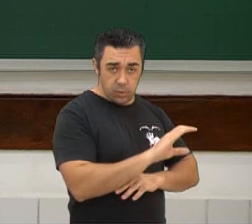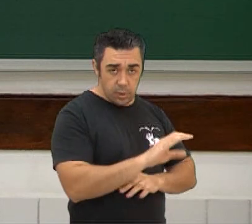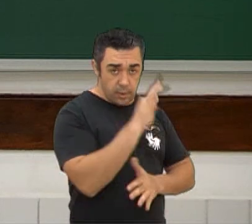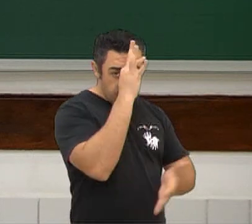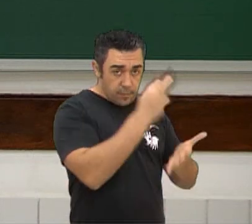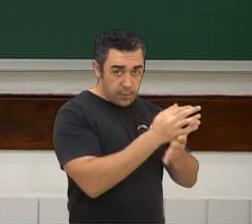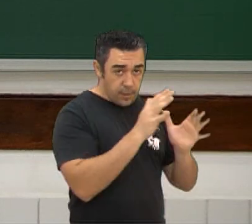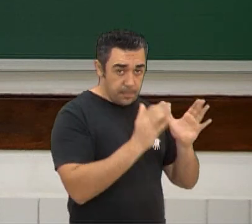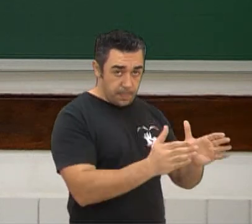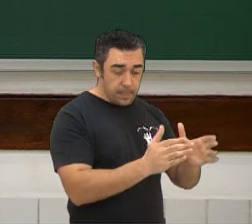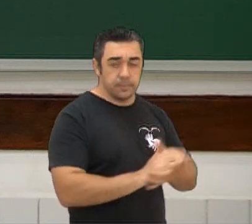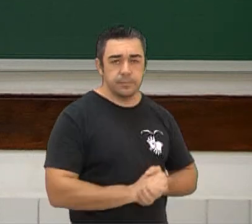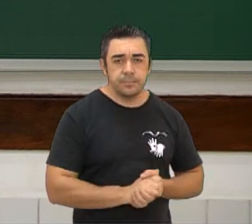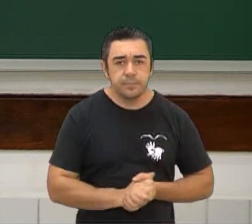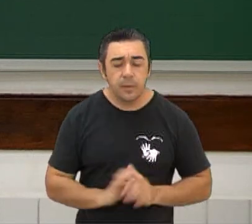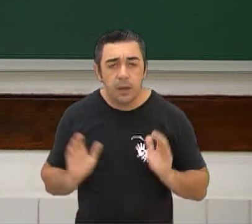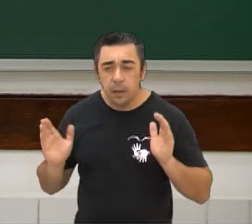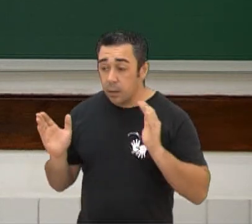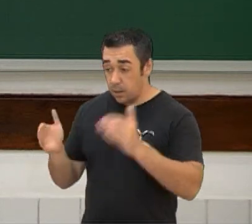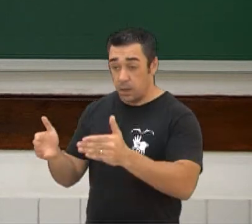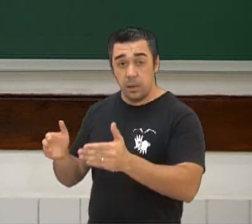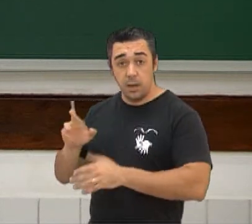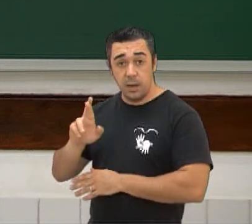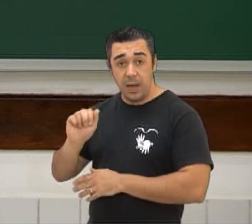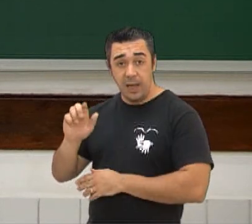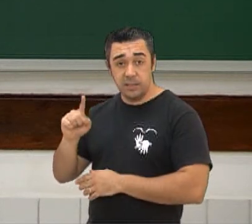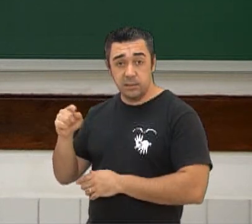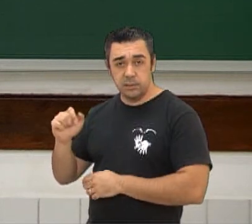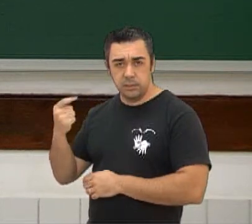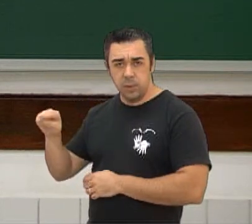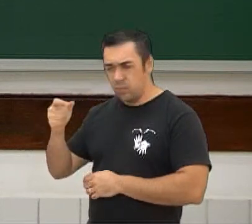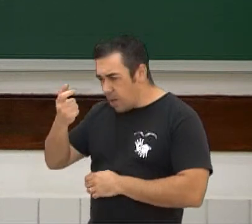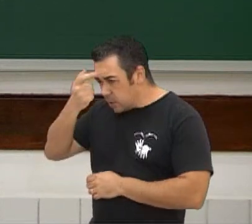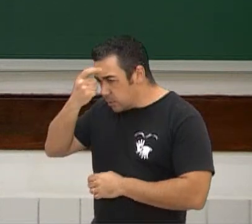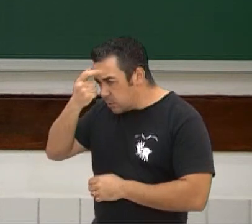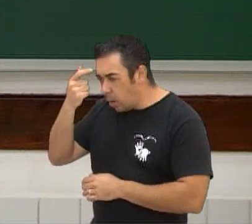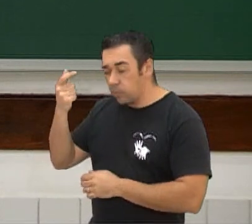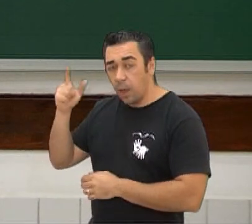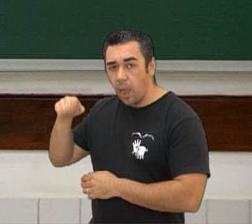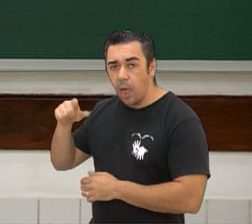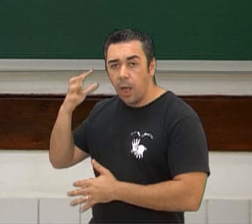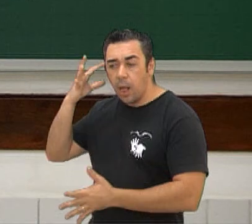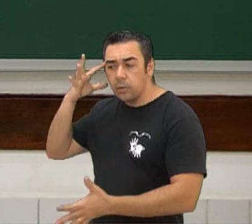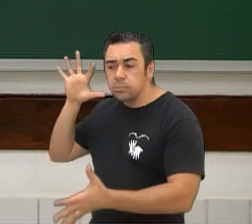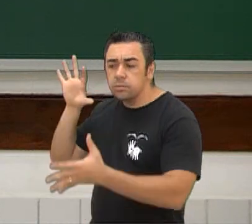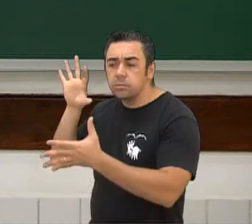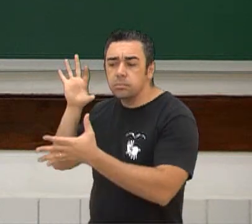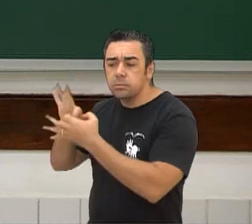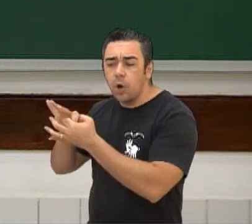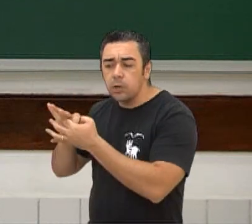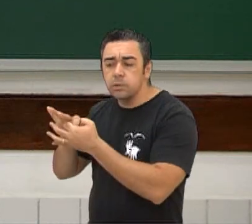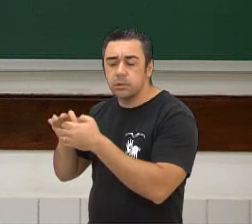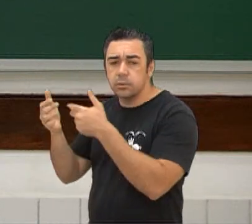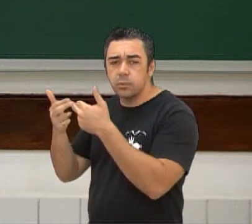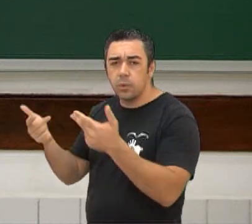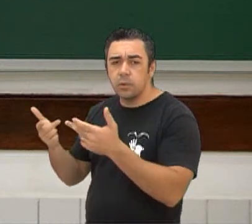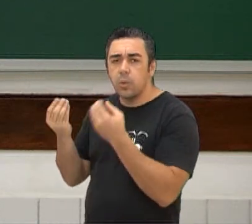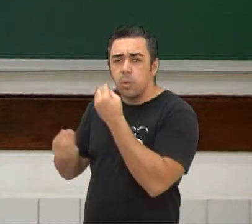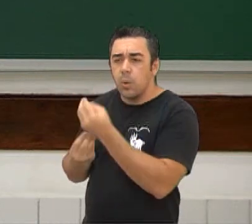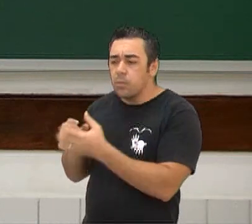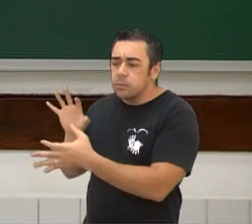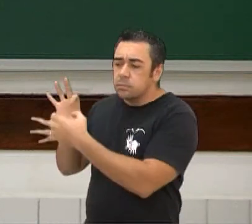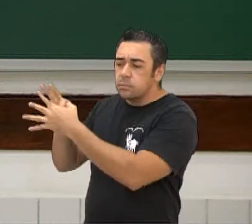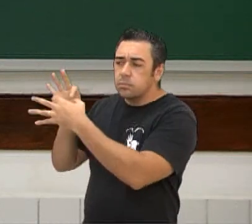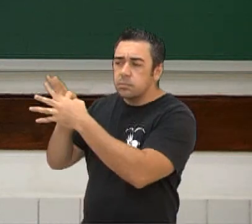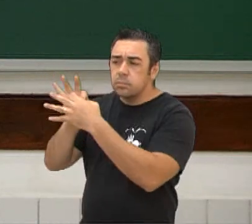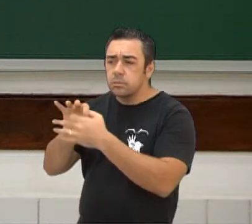fé. Enquanto que para a razão, ela é para evidenciar a lógica das coisas, como que uma coisa está ligada na